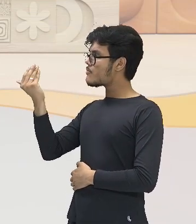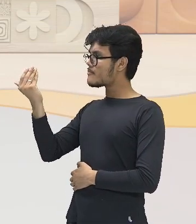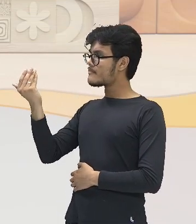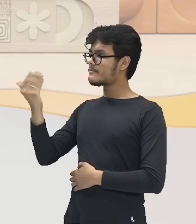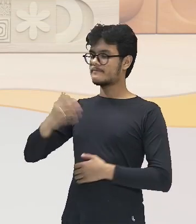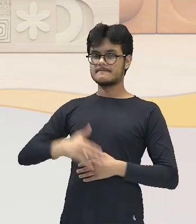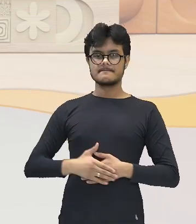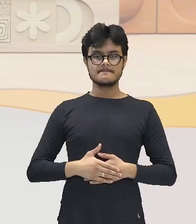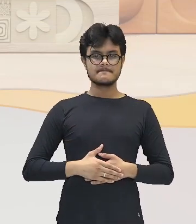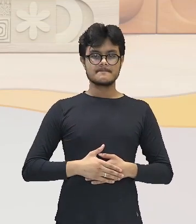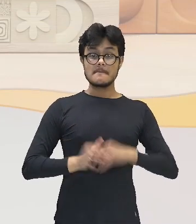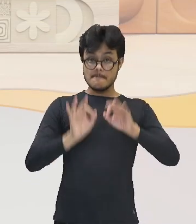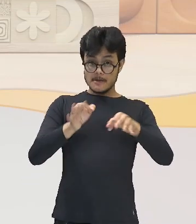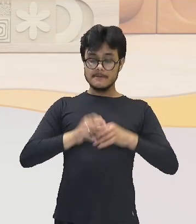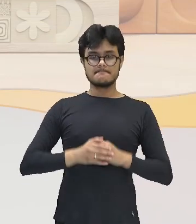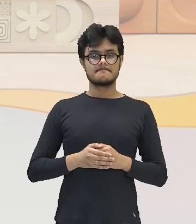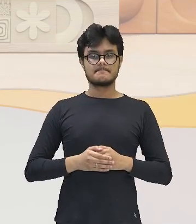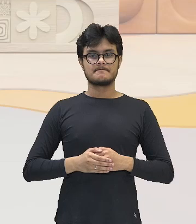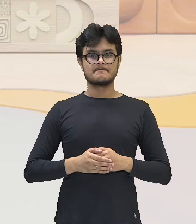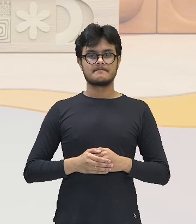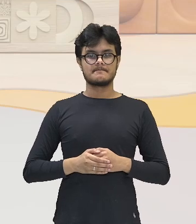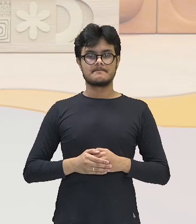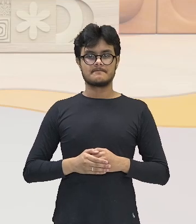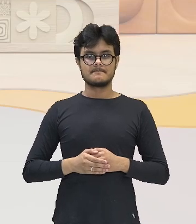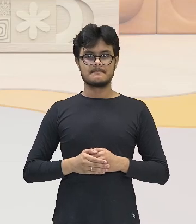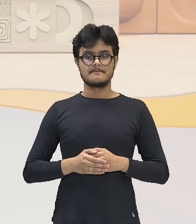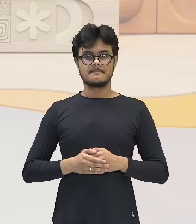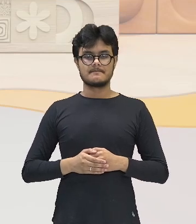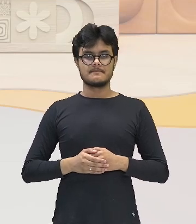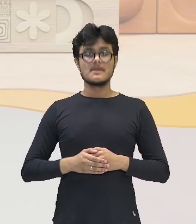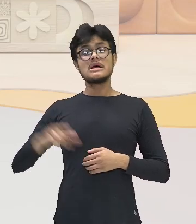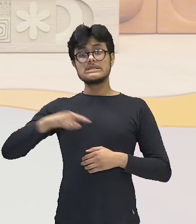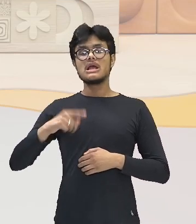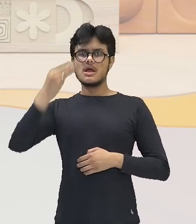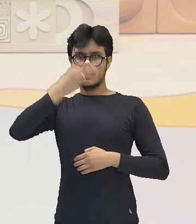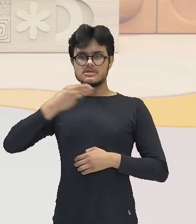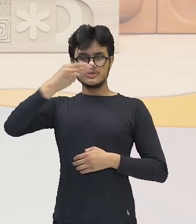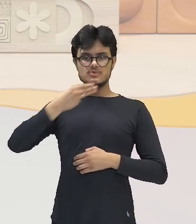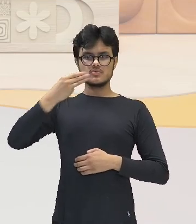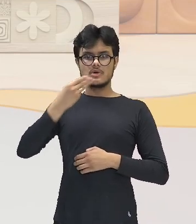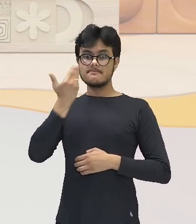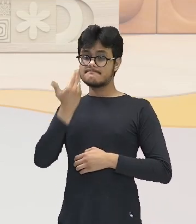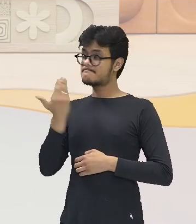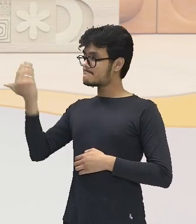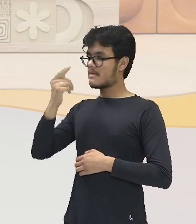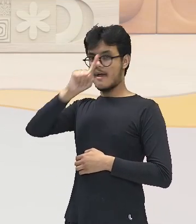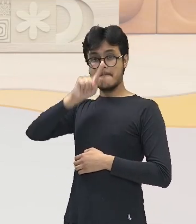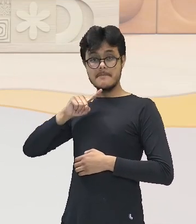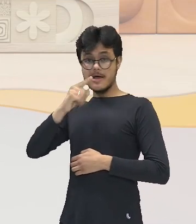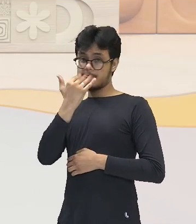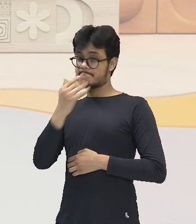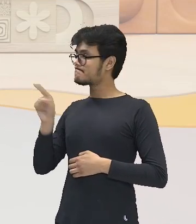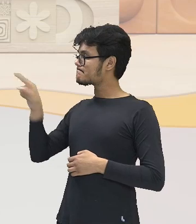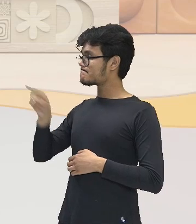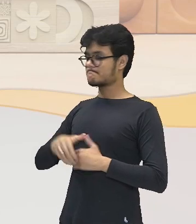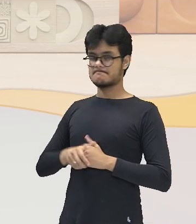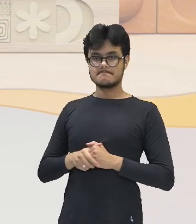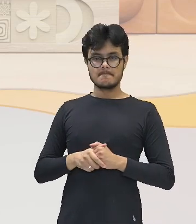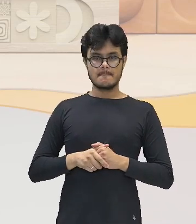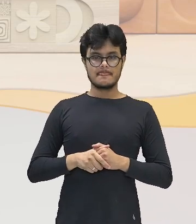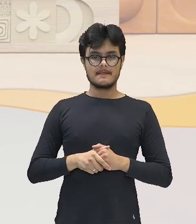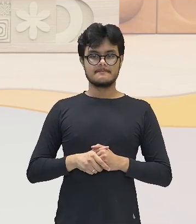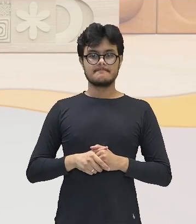do litoral, tá bom? Então nós temos aí as atividades da cana-de-açúcar, que está em destaque em amarelo para vocês. Temos